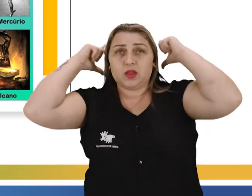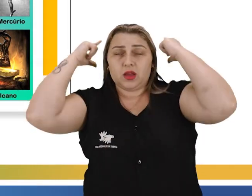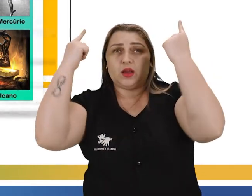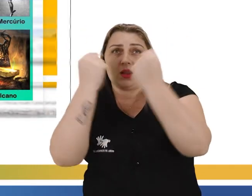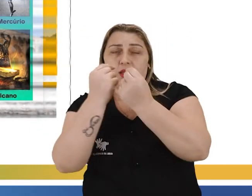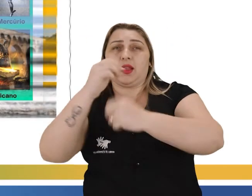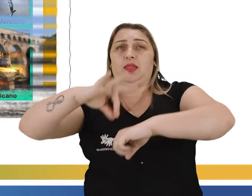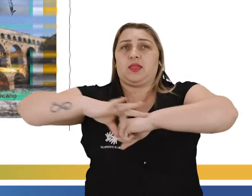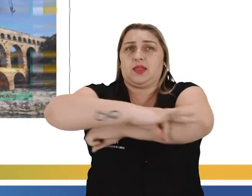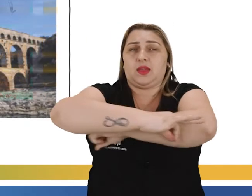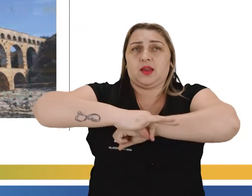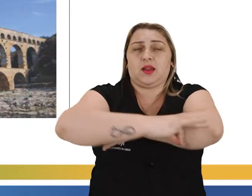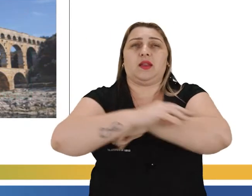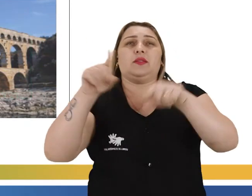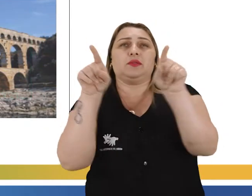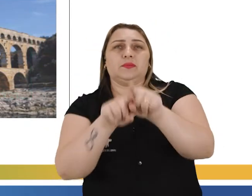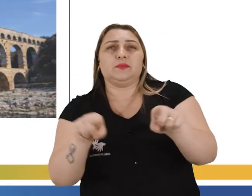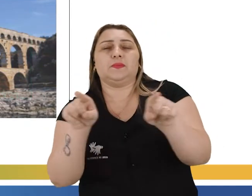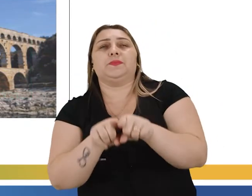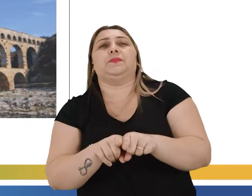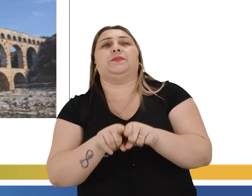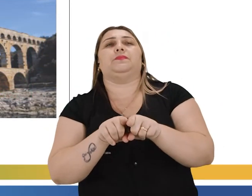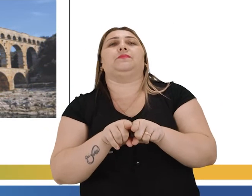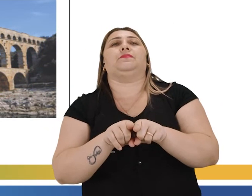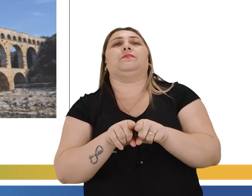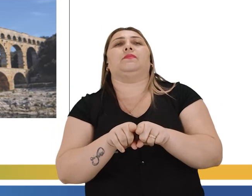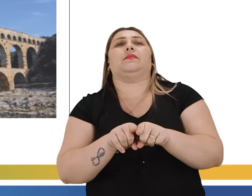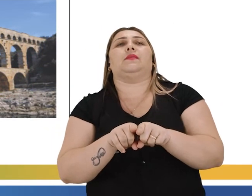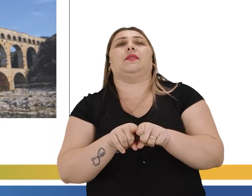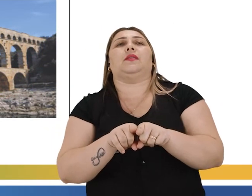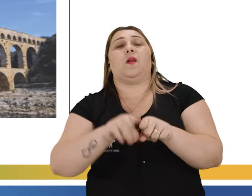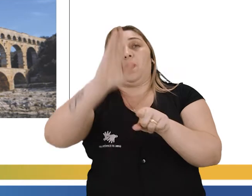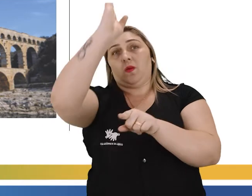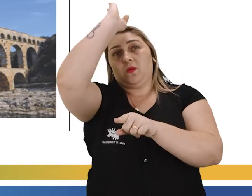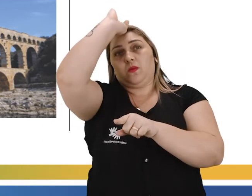Na arquitetura, também os romanos,